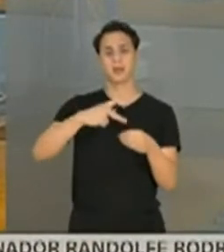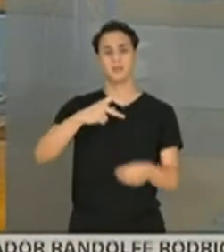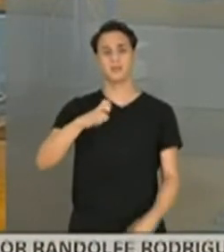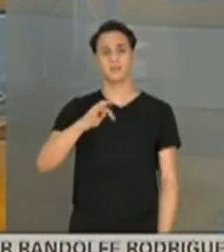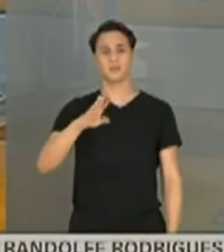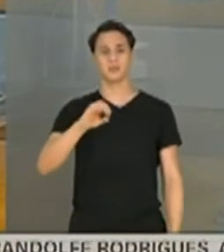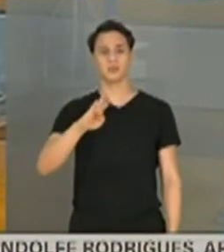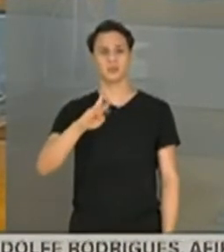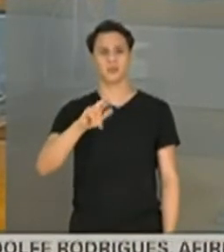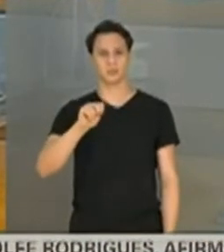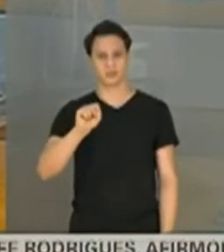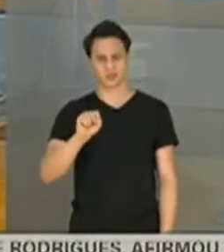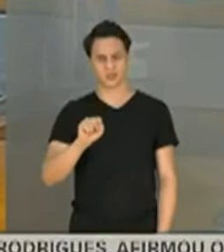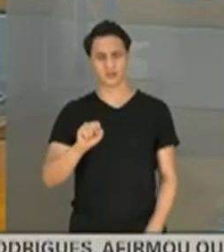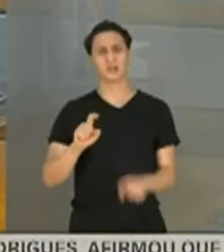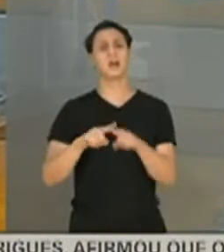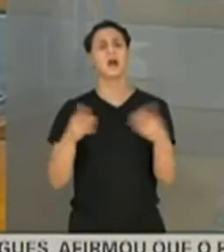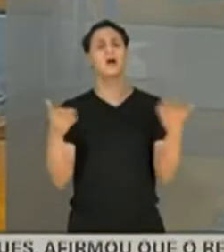falso negativo.